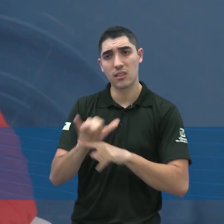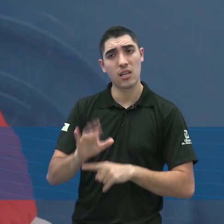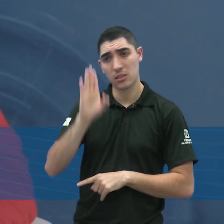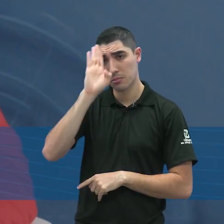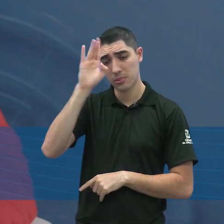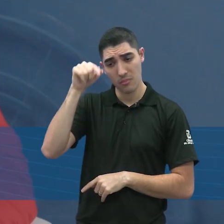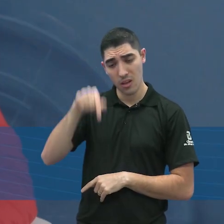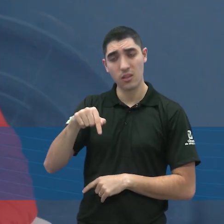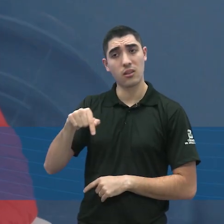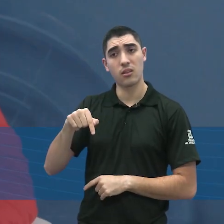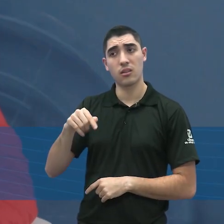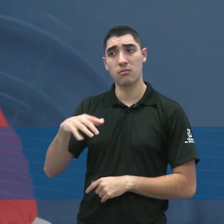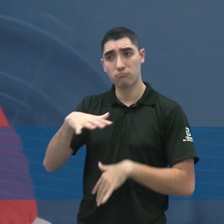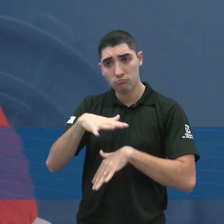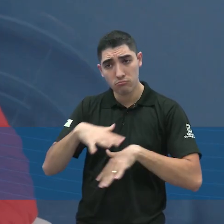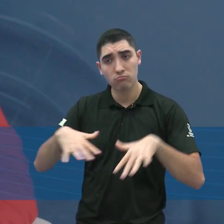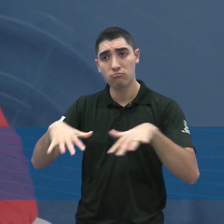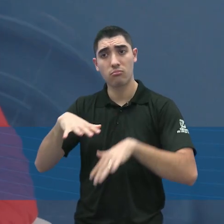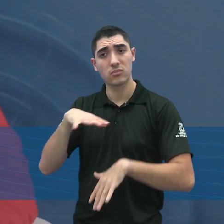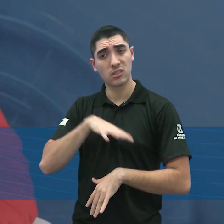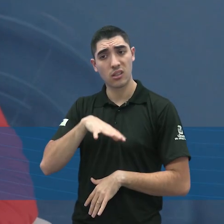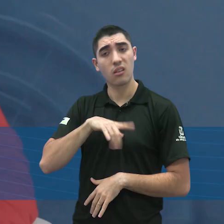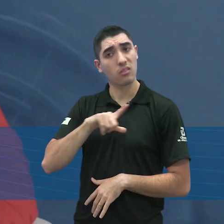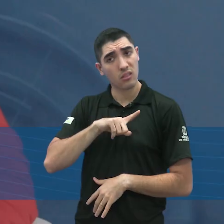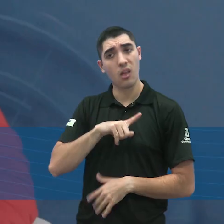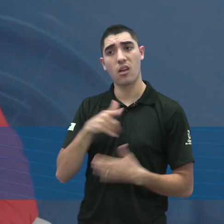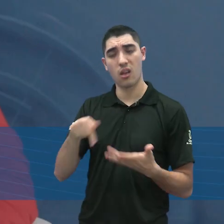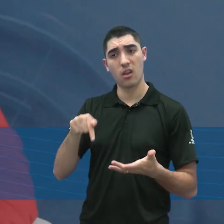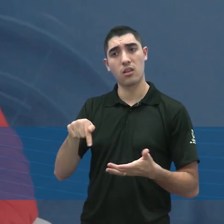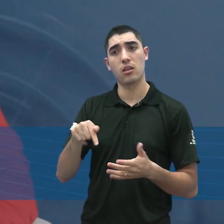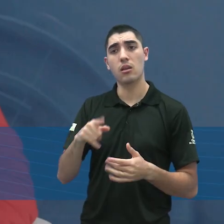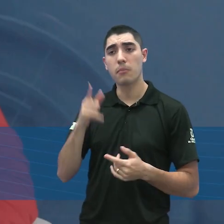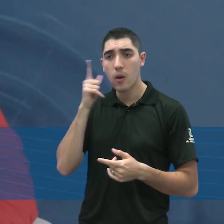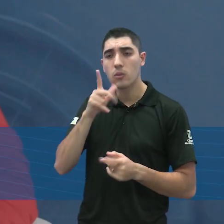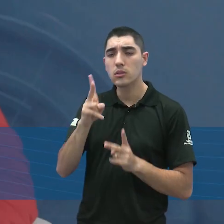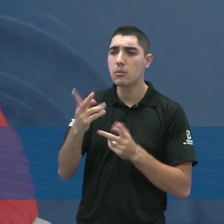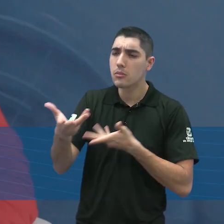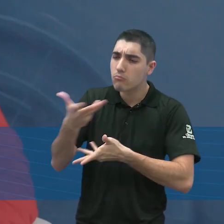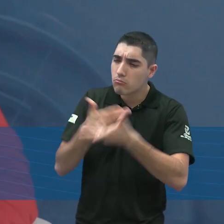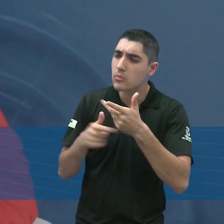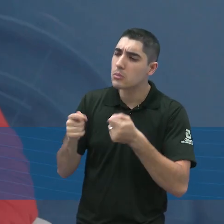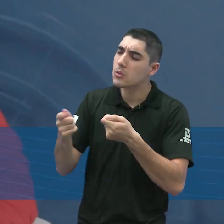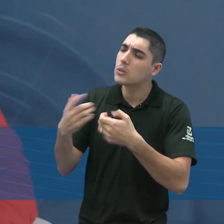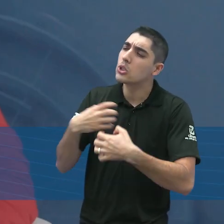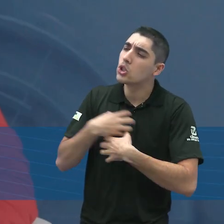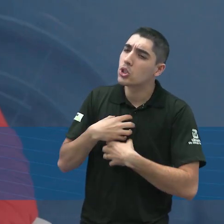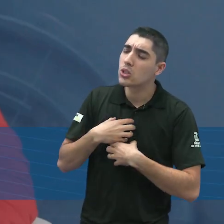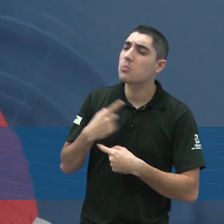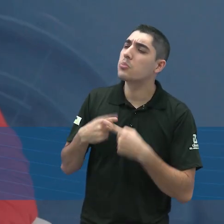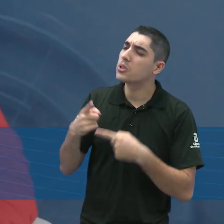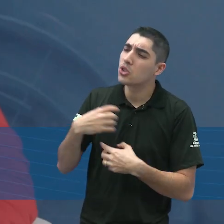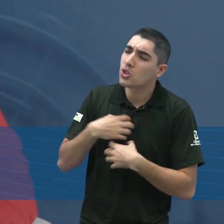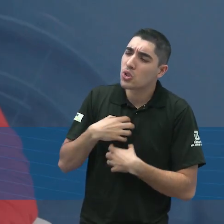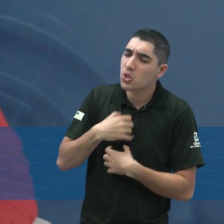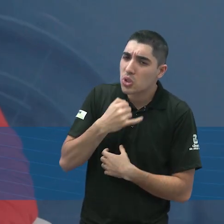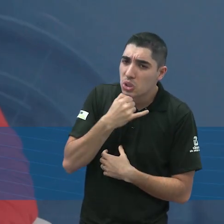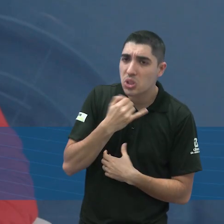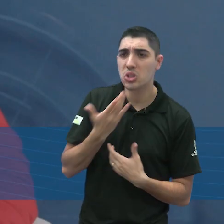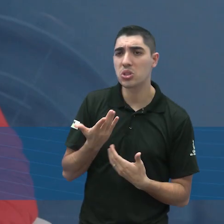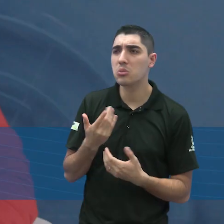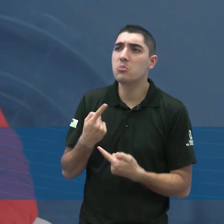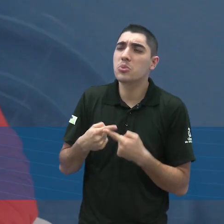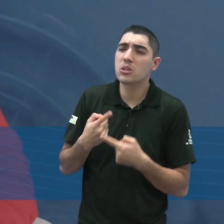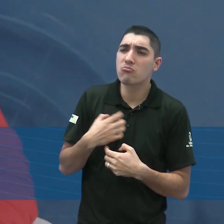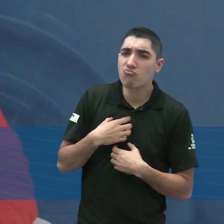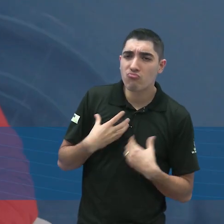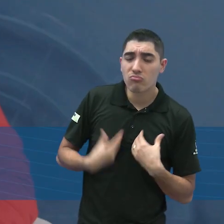canais, principalmente na cidade, que proporciona ajuda. Mas é aquela escuta ativa, me fala o que você está sentindo, por que você está